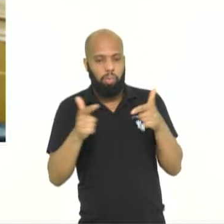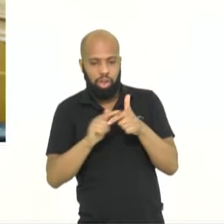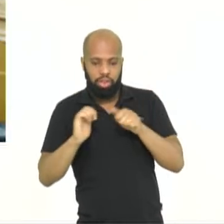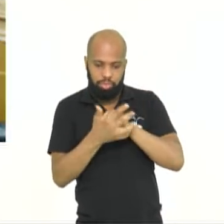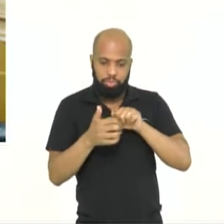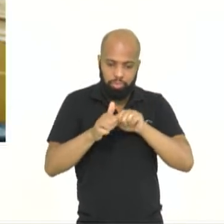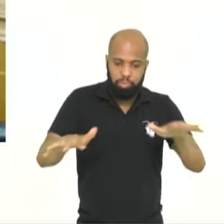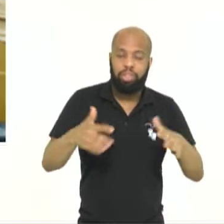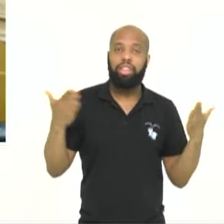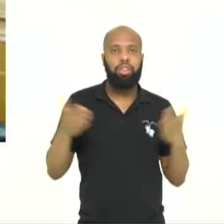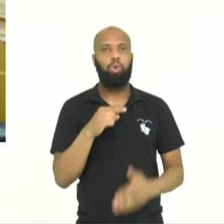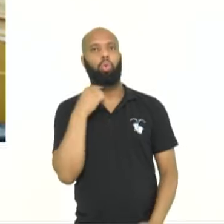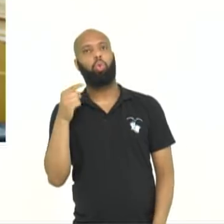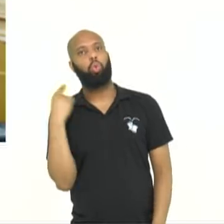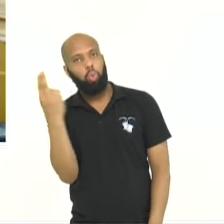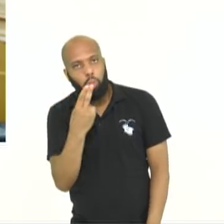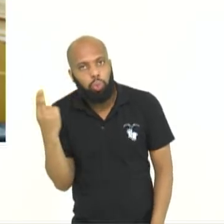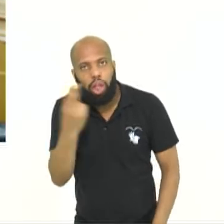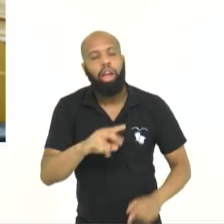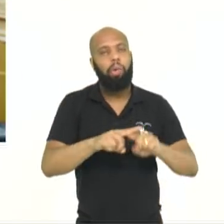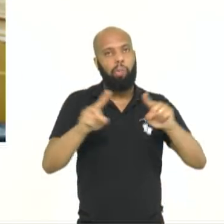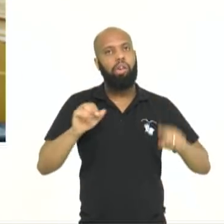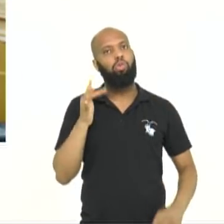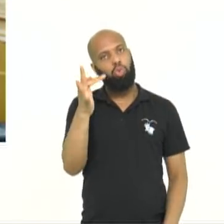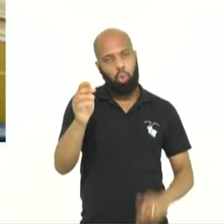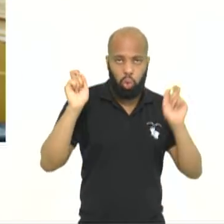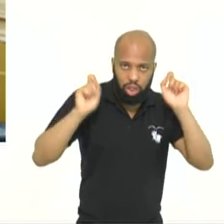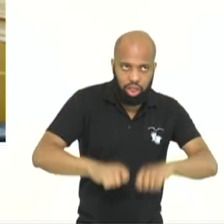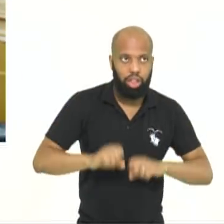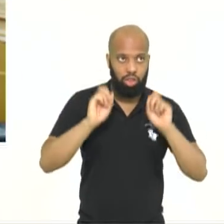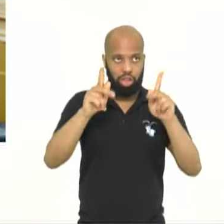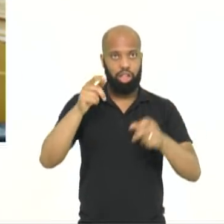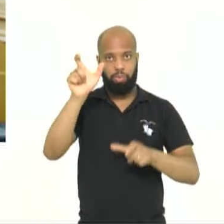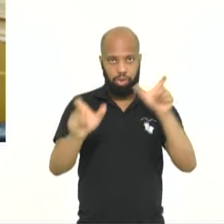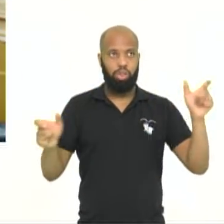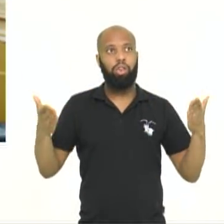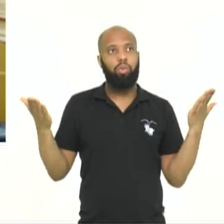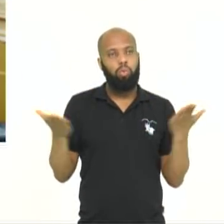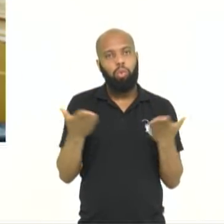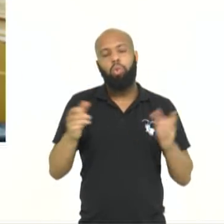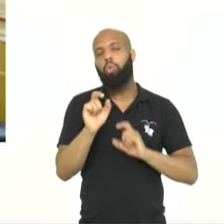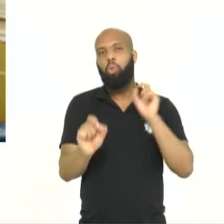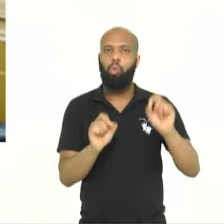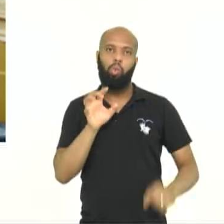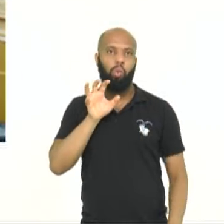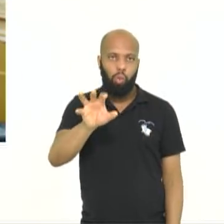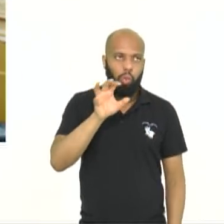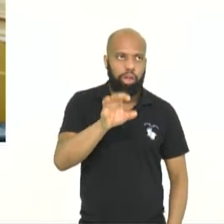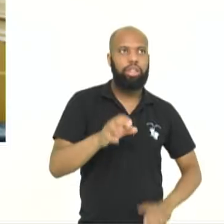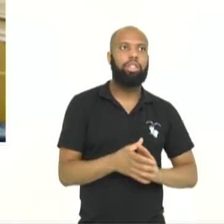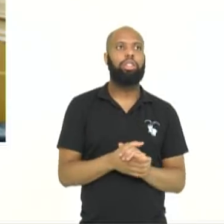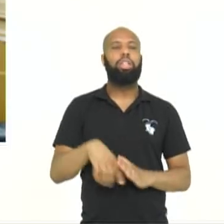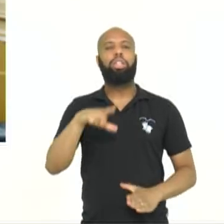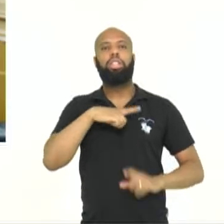infelizmente, isso não é mais possível. Beleza, pessoal? Então,